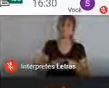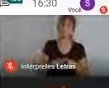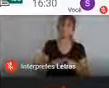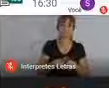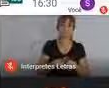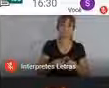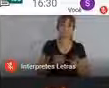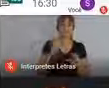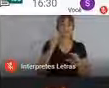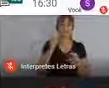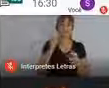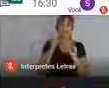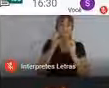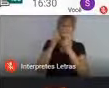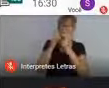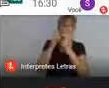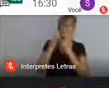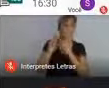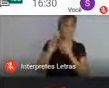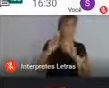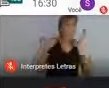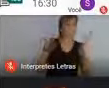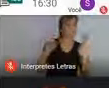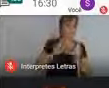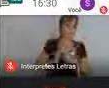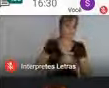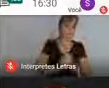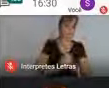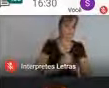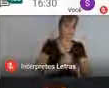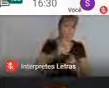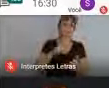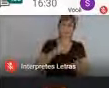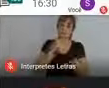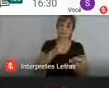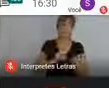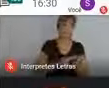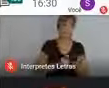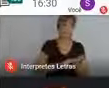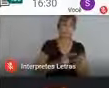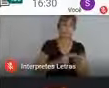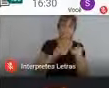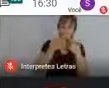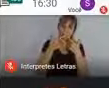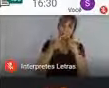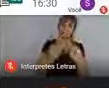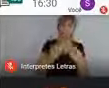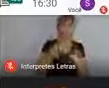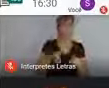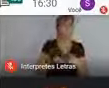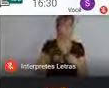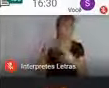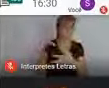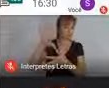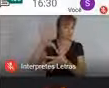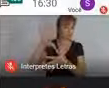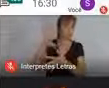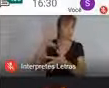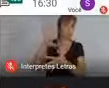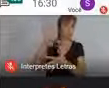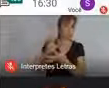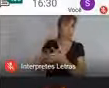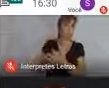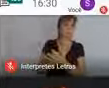dialeto e assim por diante. Essa feitura de cartas linguísticas onde mapas mesmo, ao estilo da